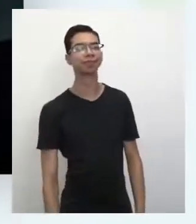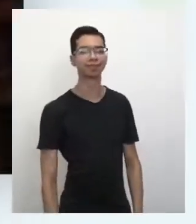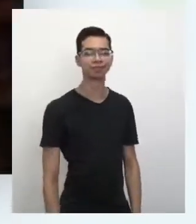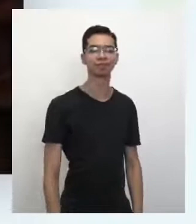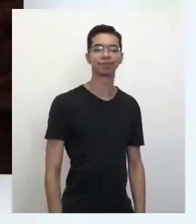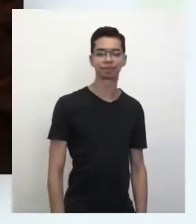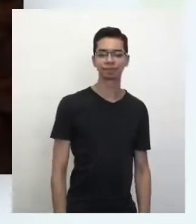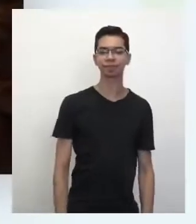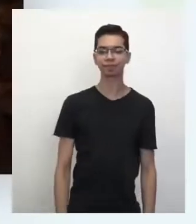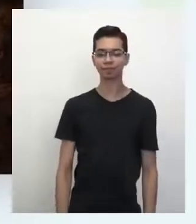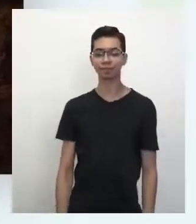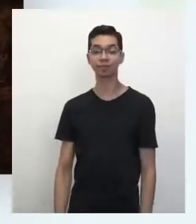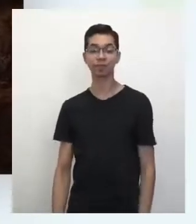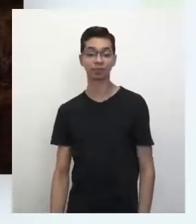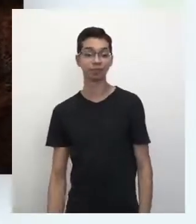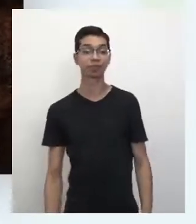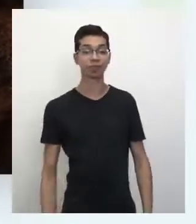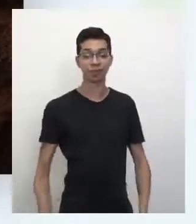Tu és